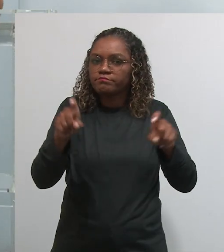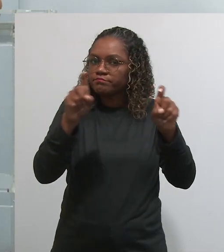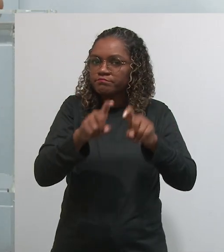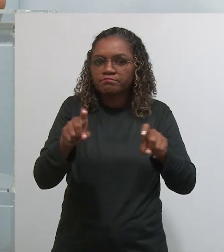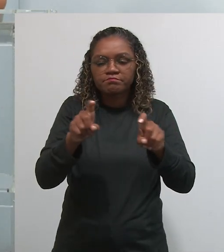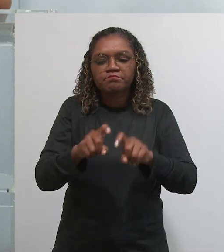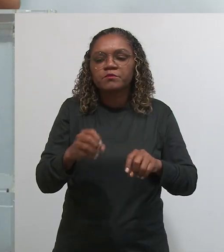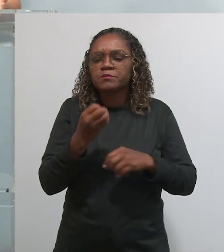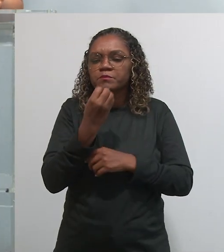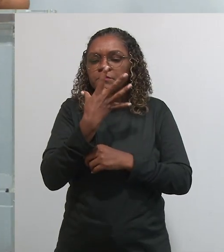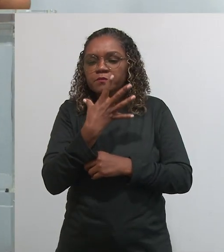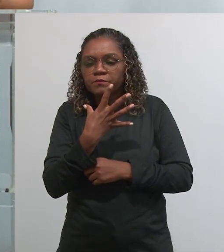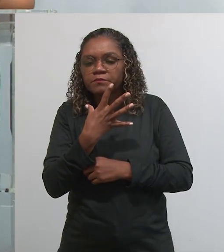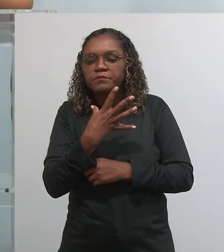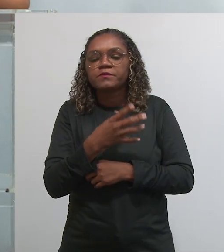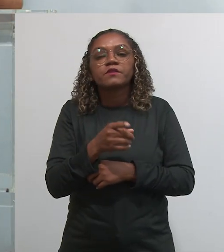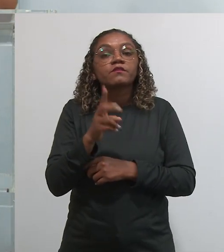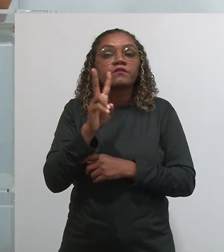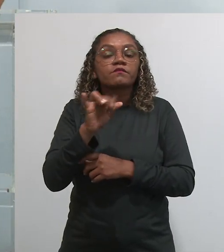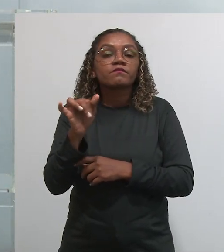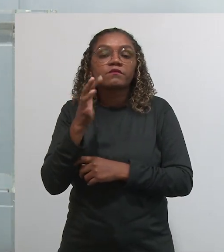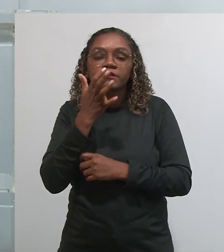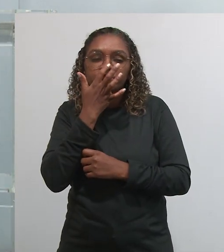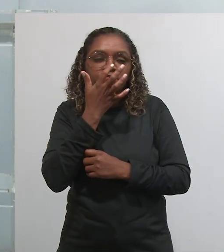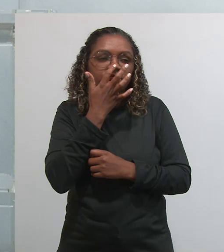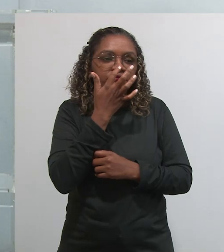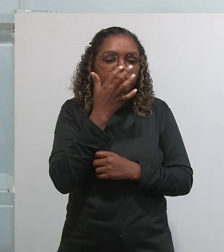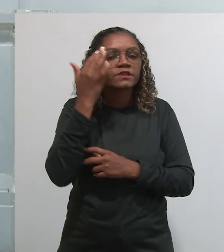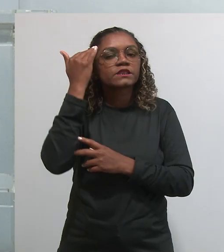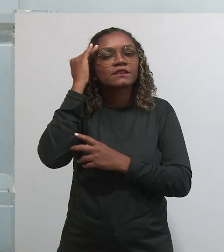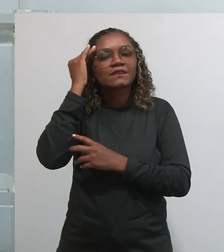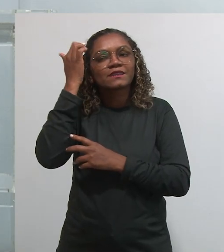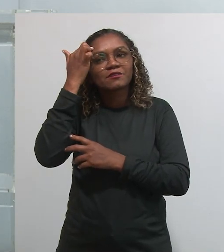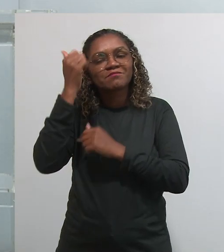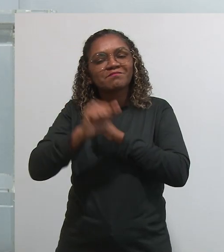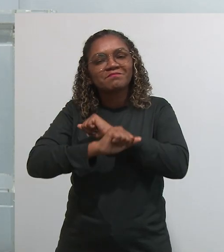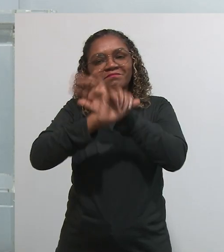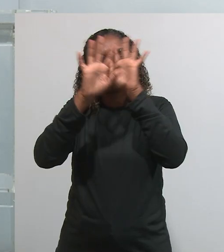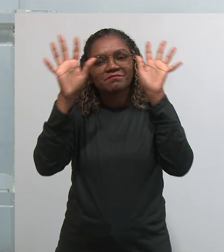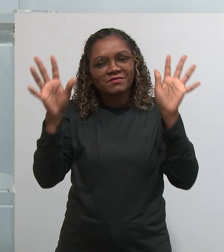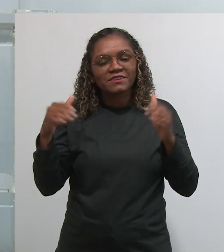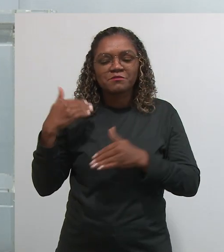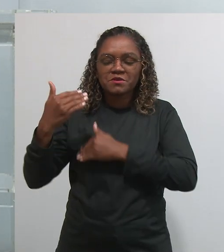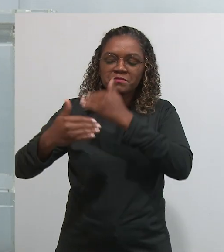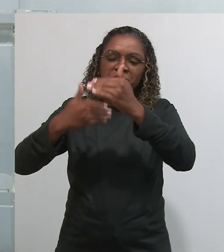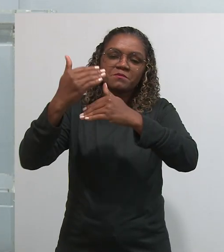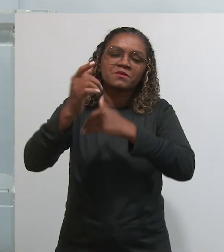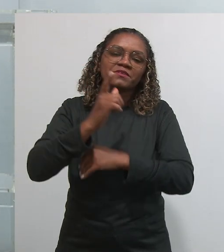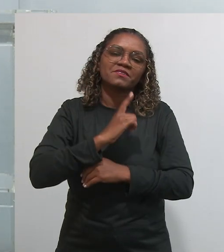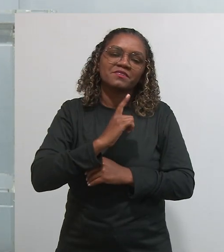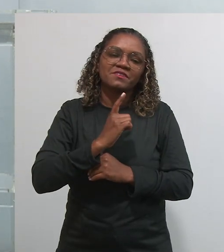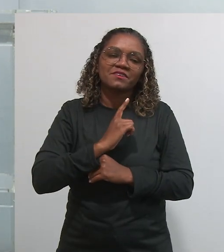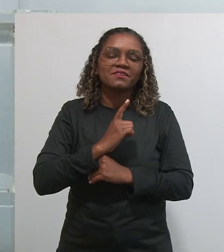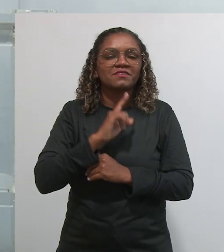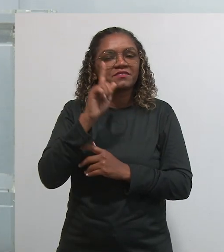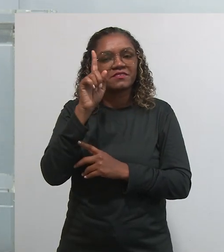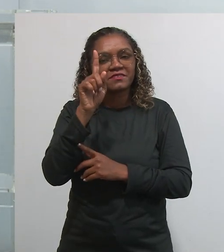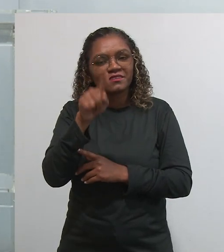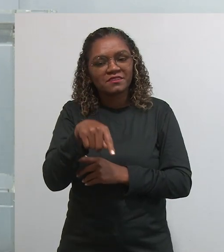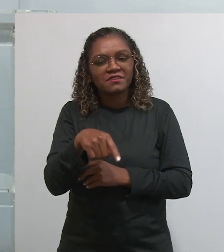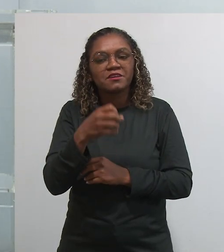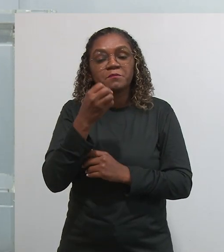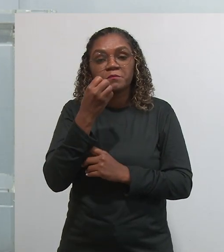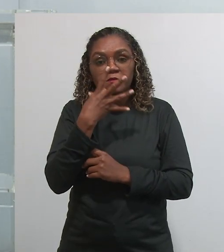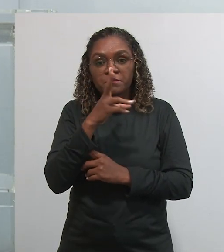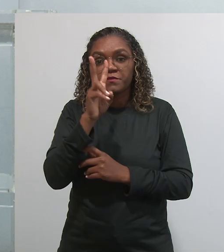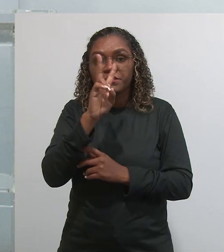no computador, né, para quem tem facilidades, e você vai vendo que as coisas, elas têm um processo. E esse